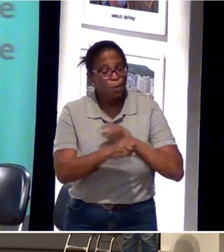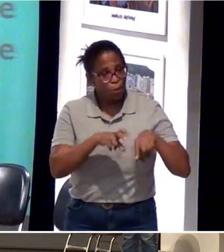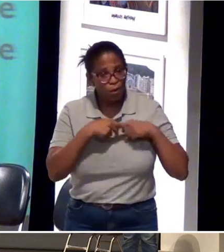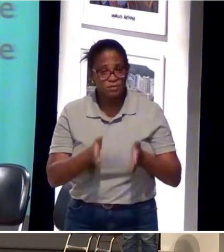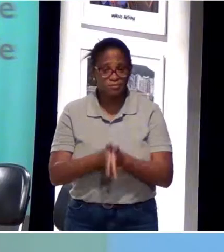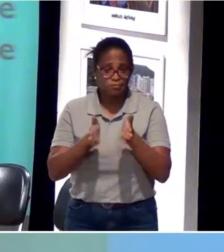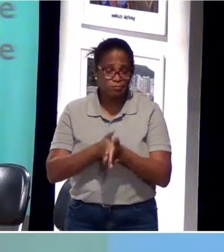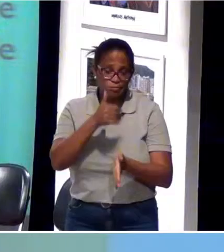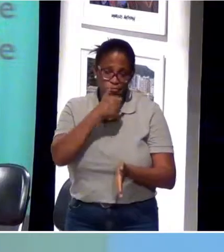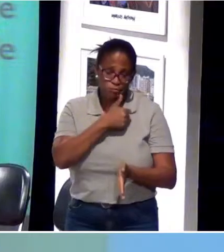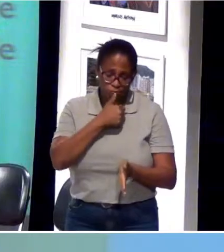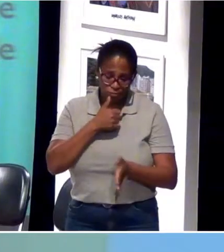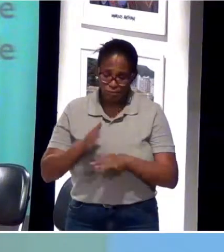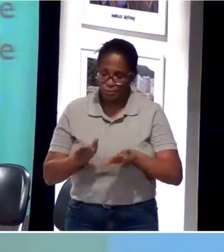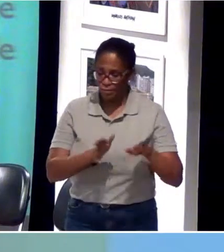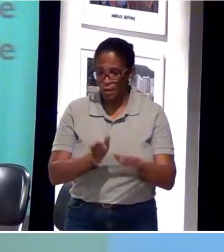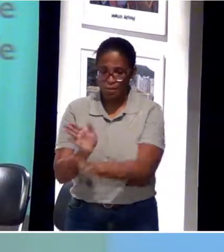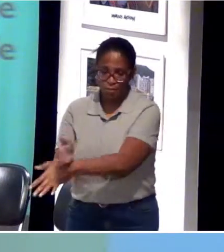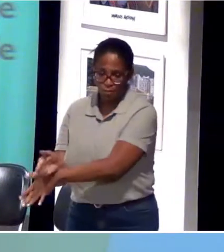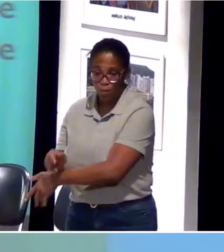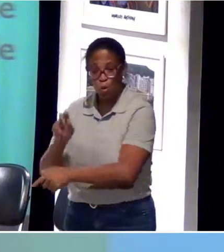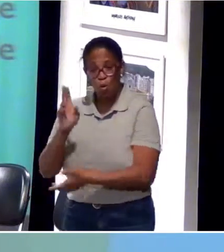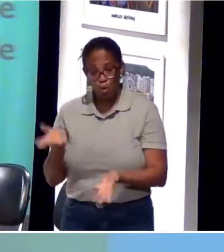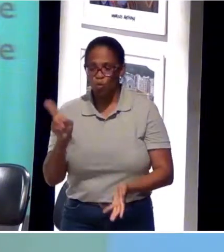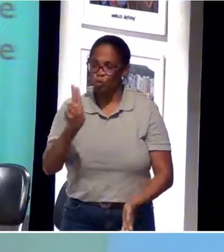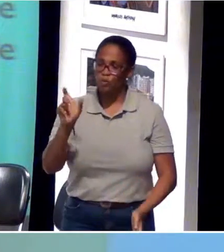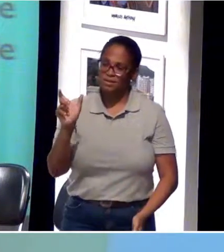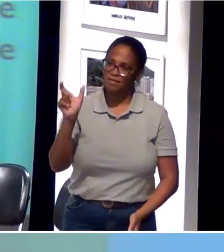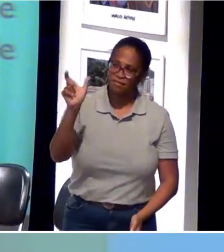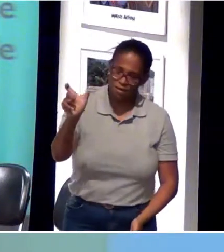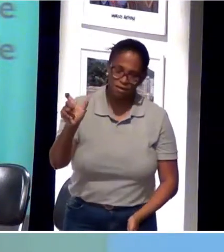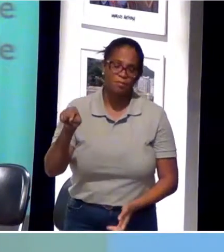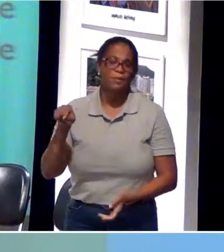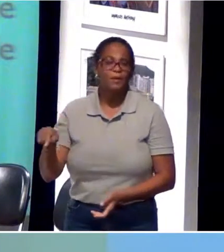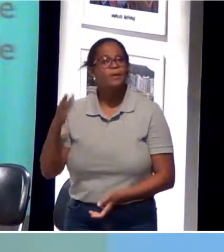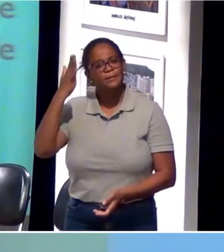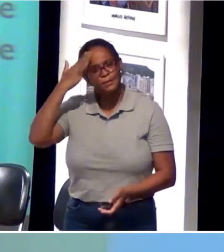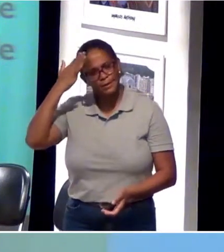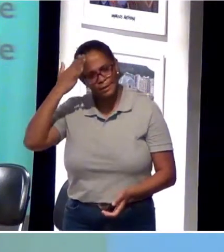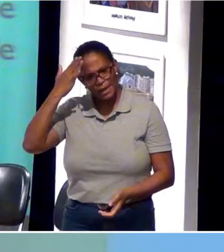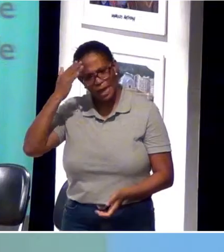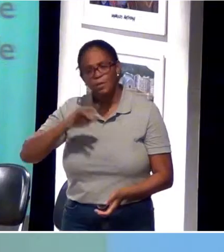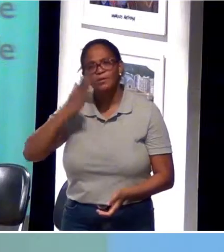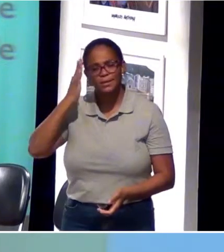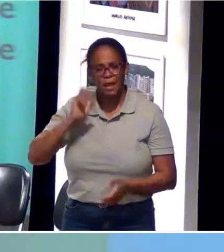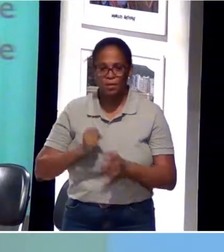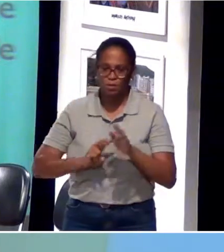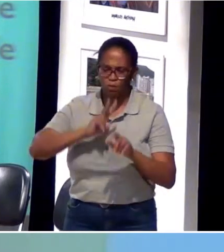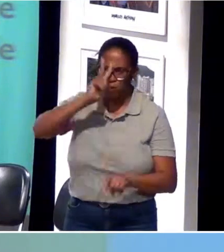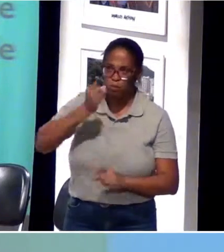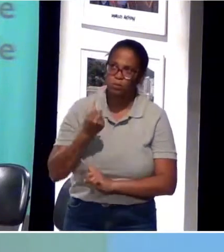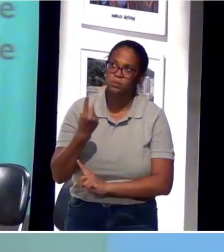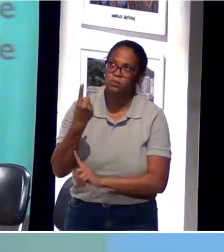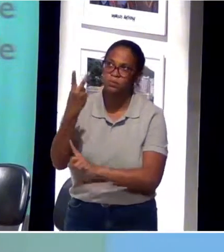pobreza, né? Hoje a gente tem esse termo, hoje a gente sabe, a gente tem um aumento do índice de encarceramento